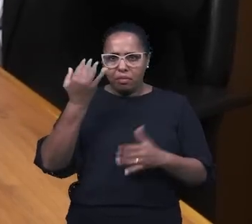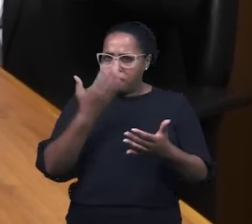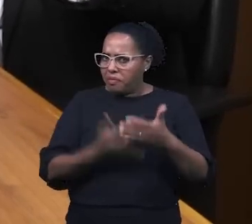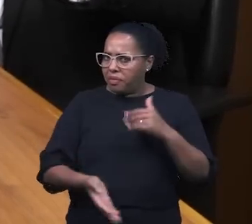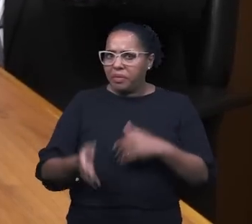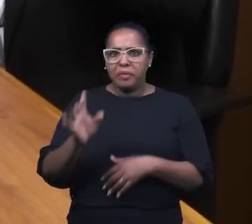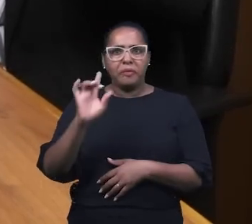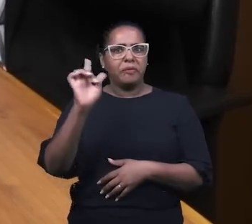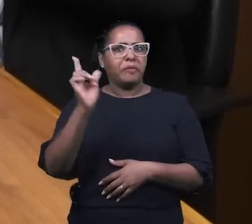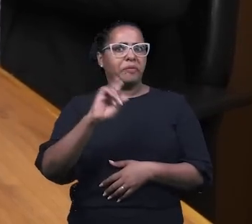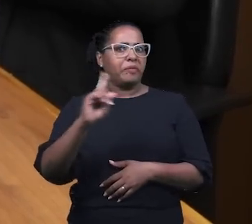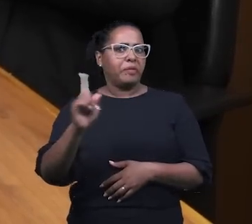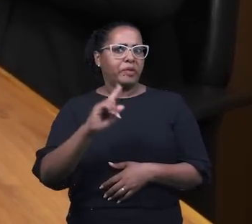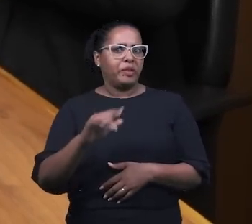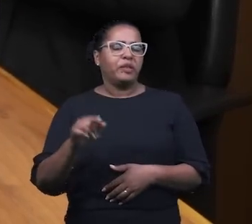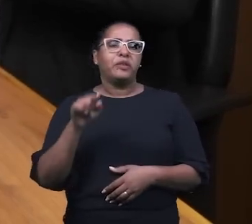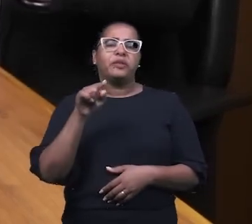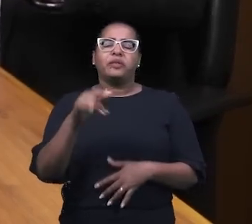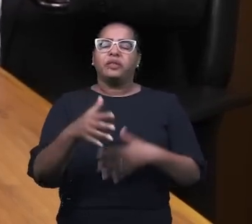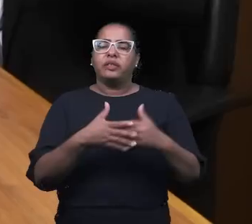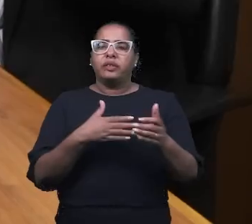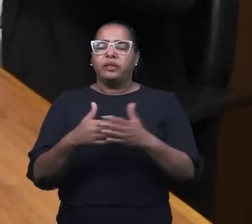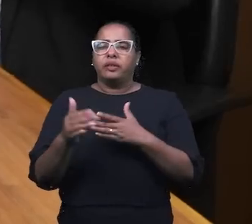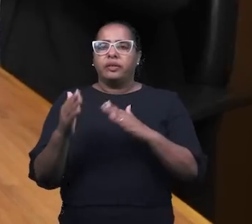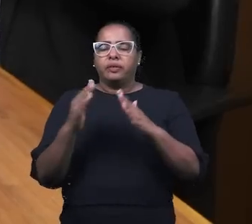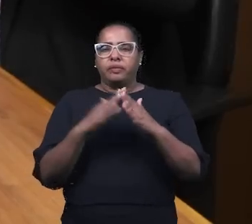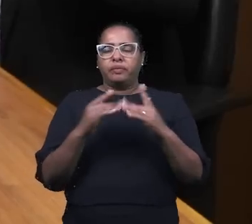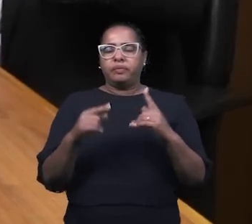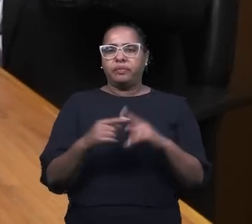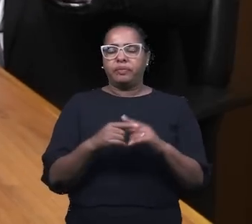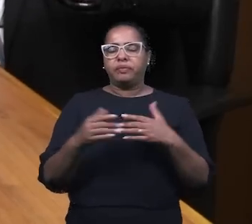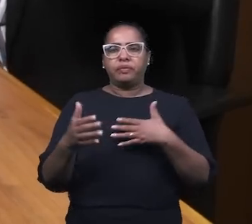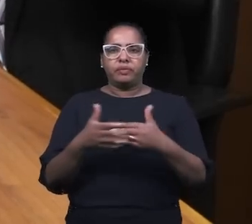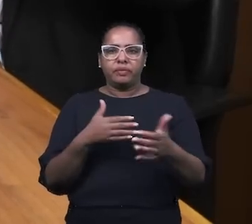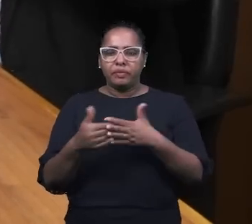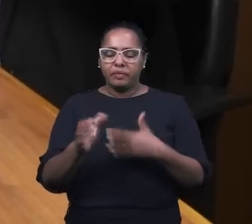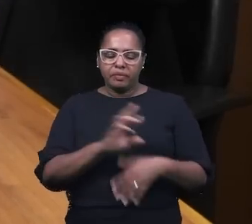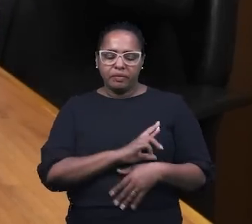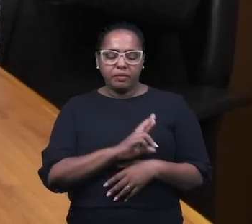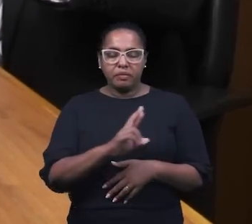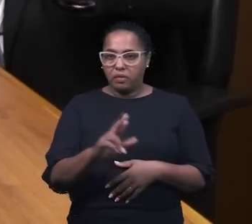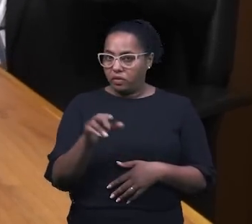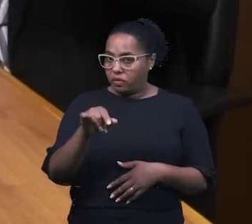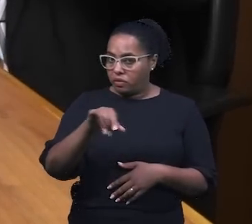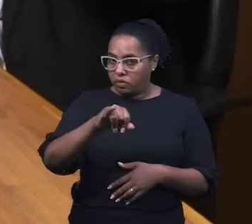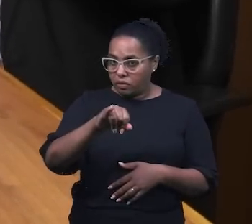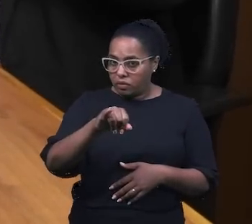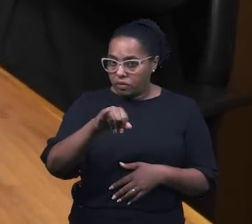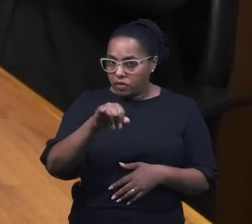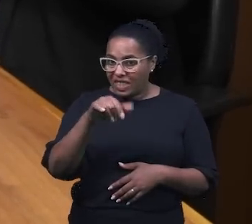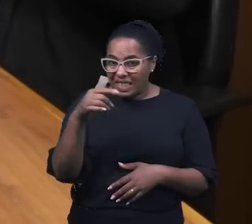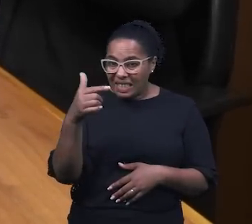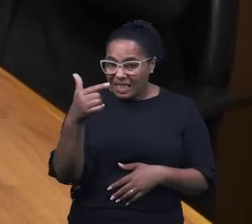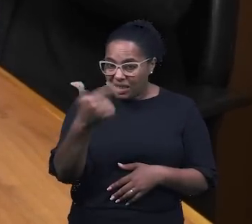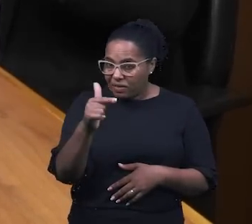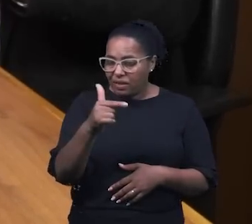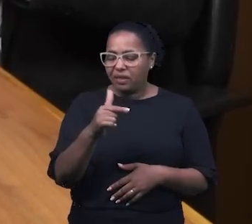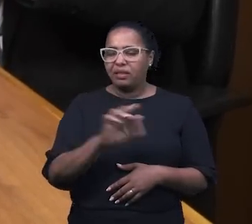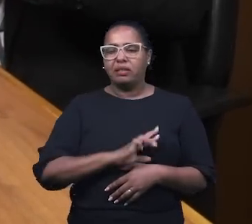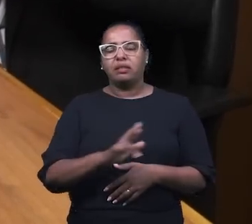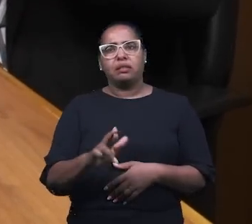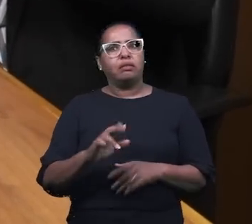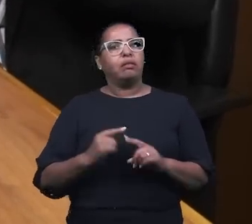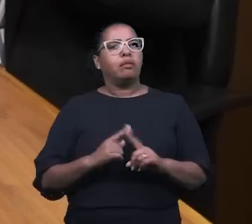de assistir esse evento. Você de qualquer igreja, você de qualquer religião, você que não tem religião, você que quer